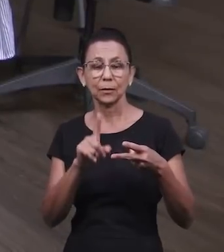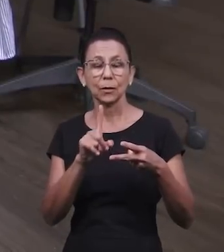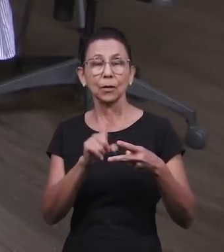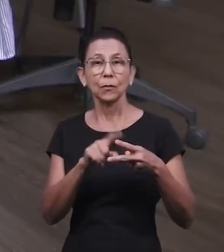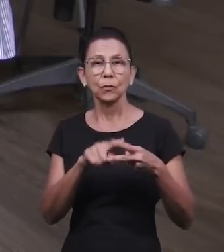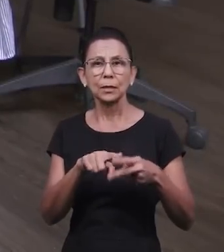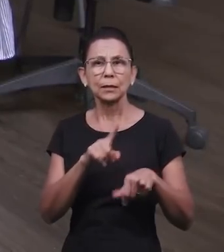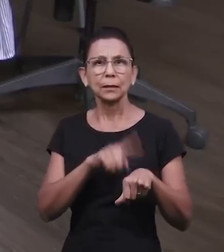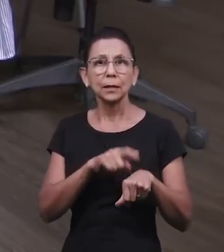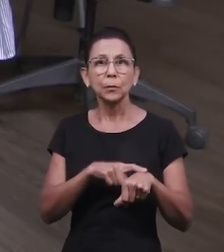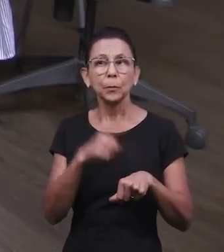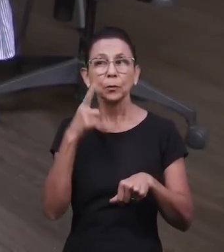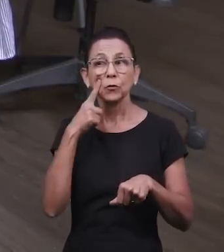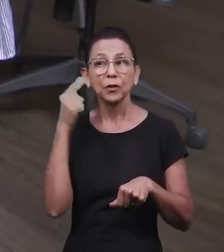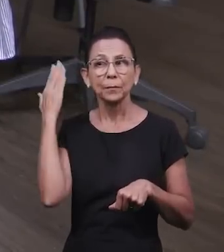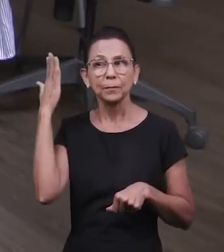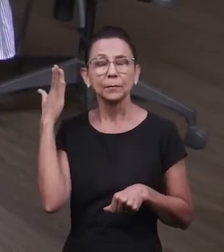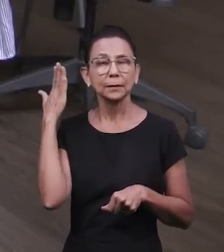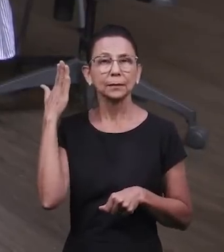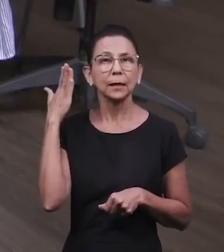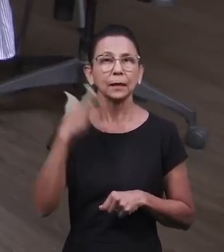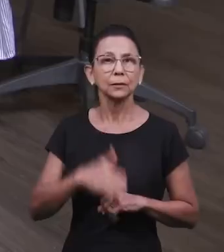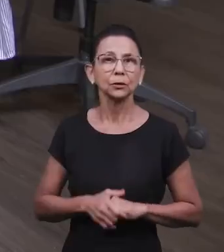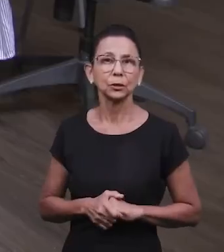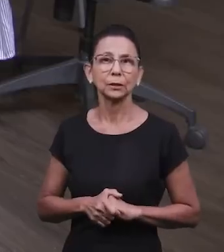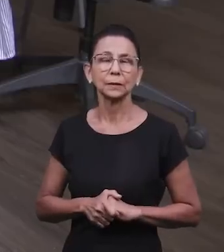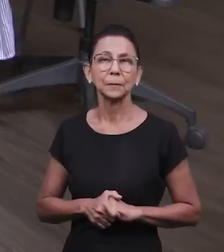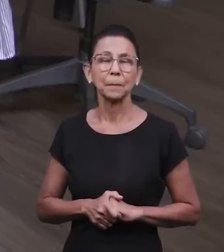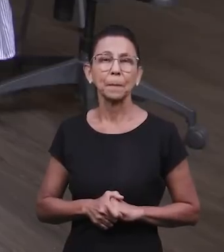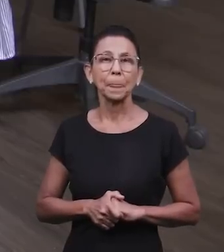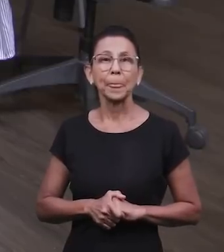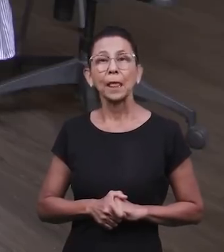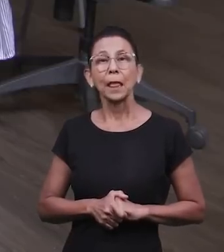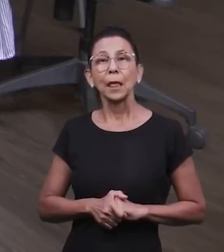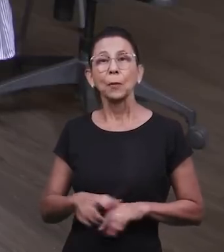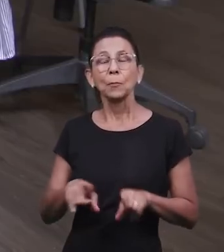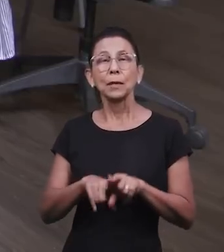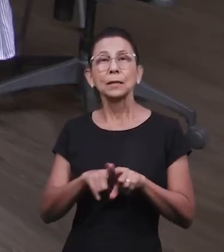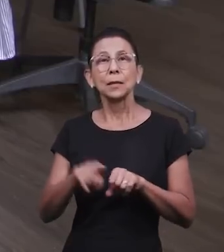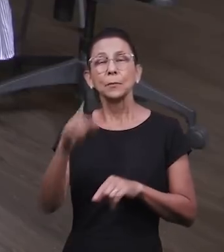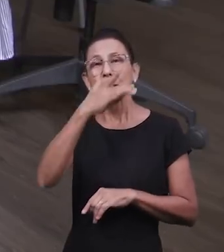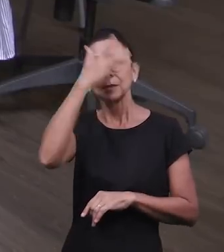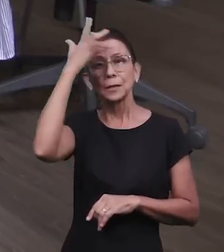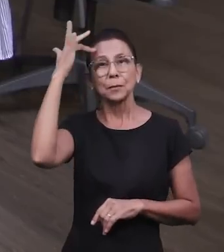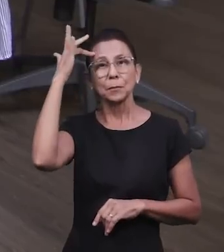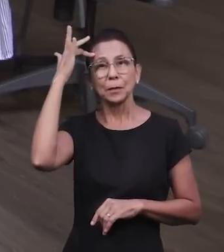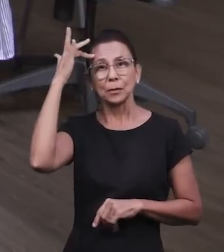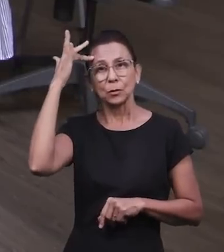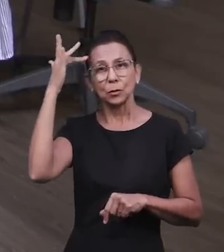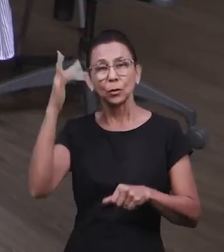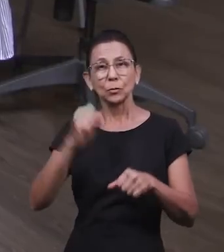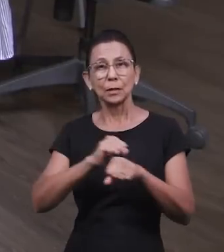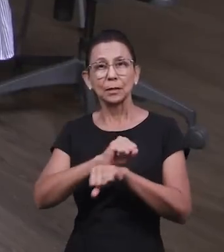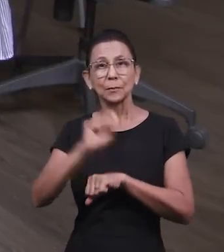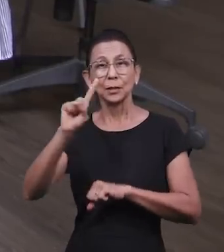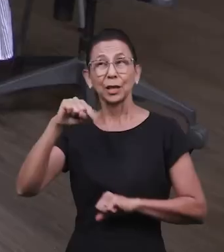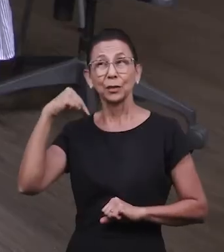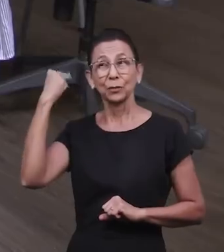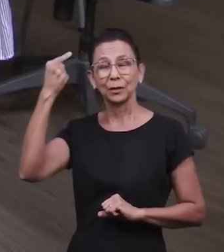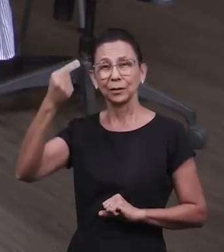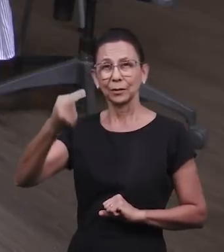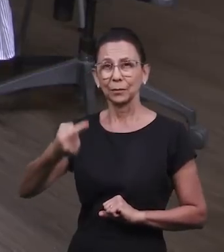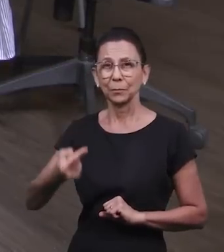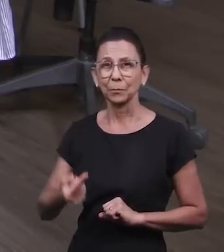naquele momento, assistir aquela mensagem, mas os números de pessoas que assistem depois do seminário, de pessoas